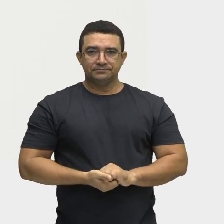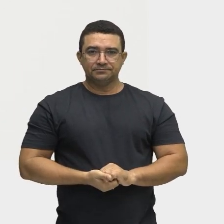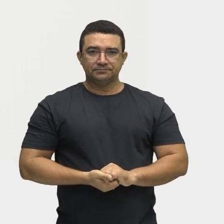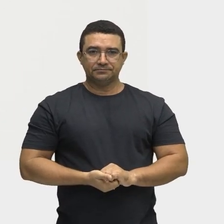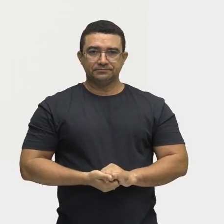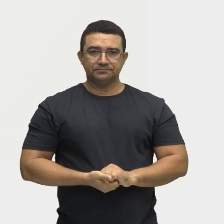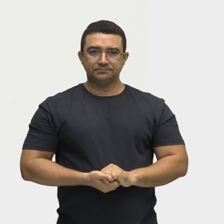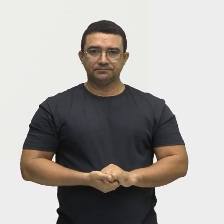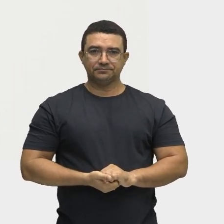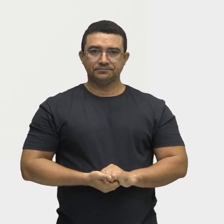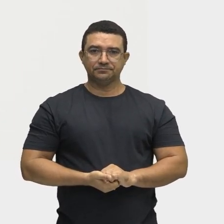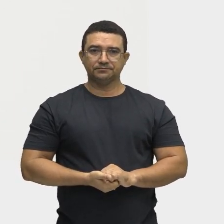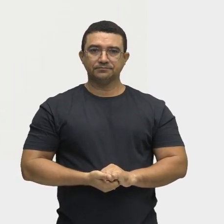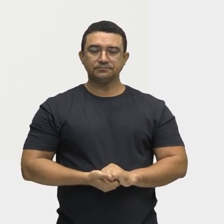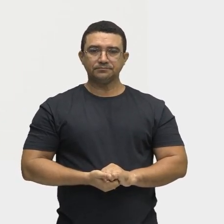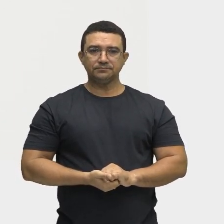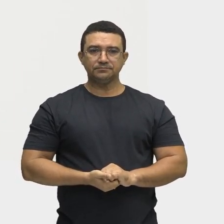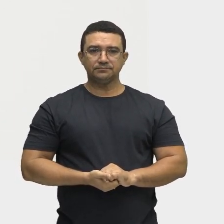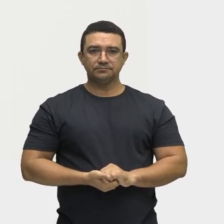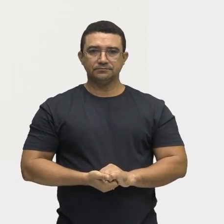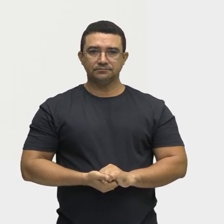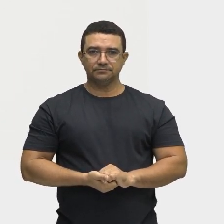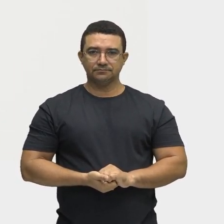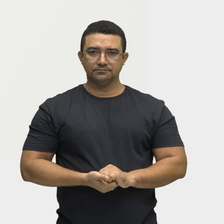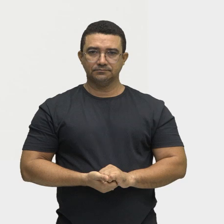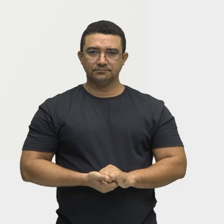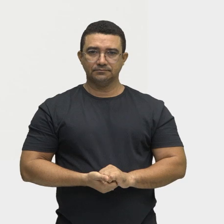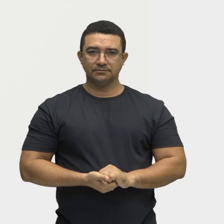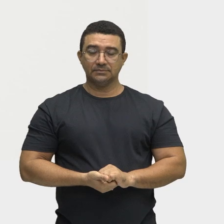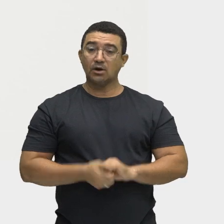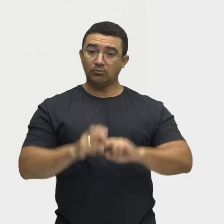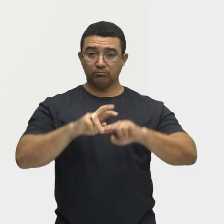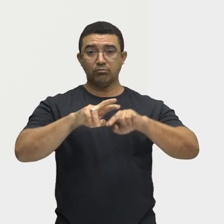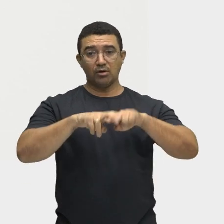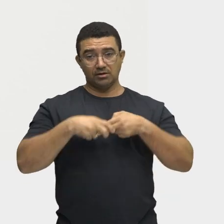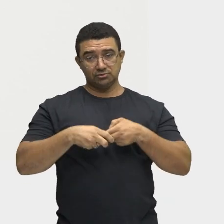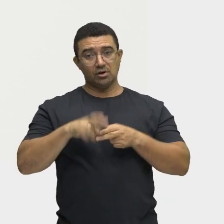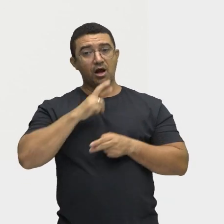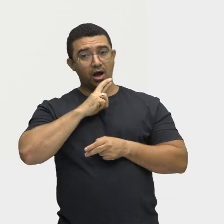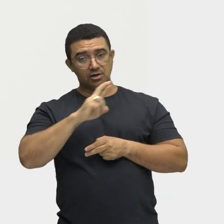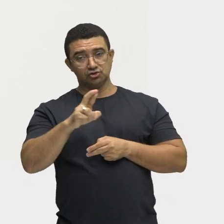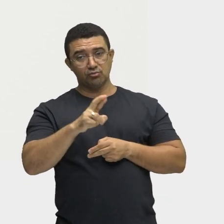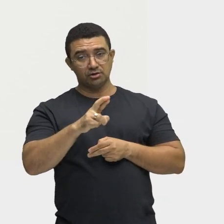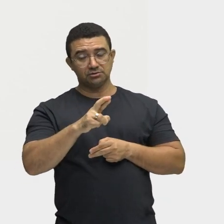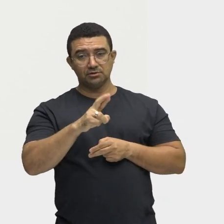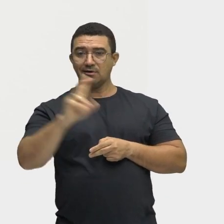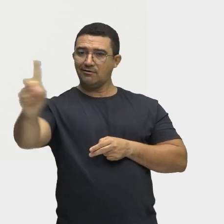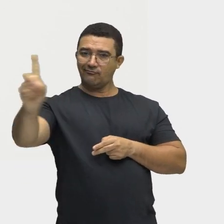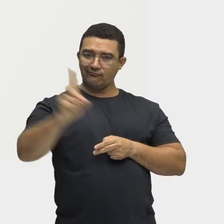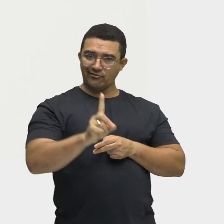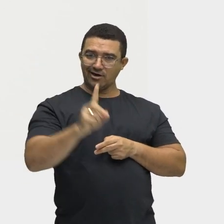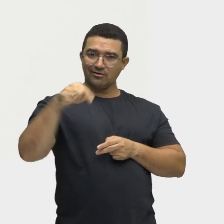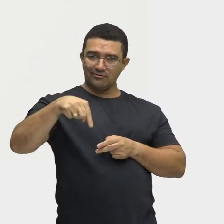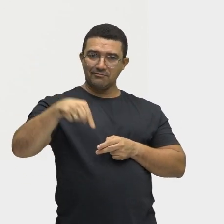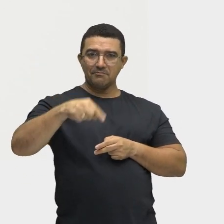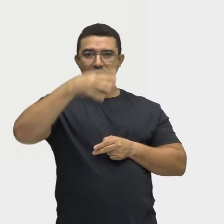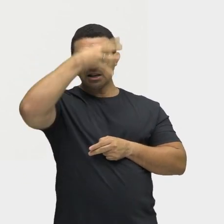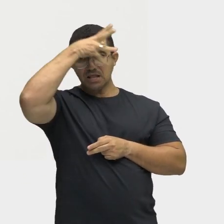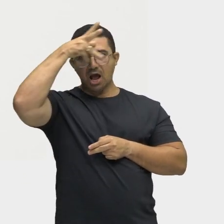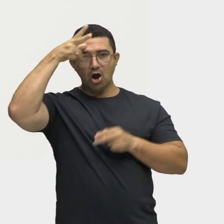Amazon forest. Eu amo a floresta amazônica. Por isso que ele respondeu que ele veio para